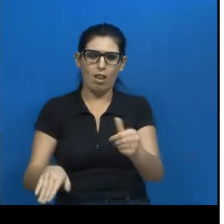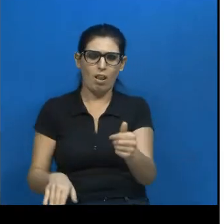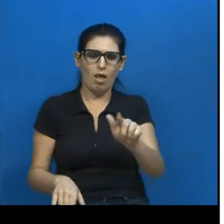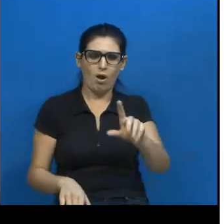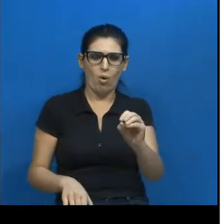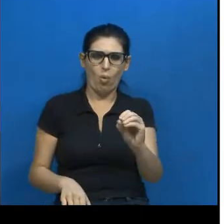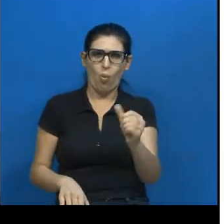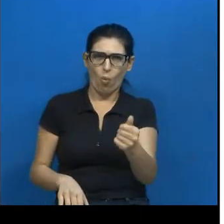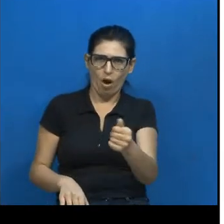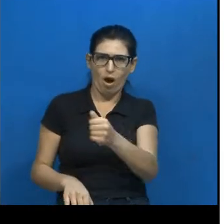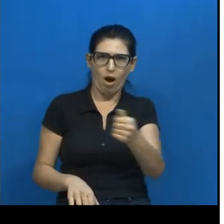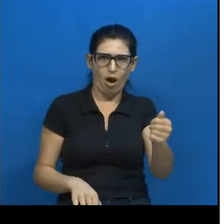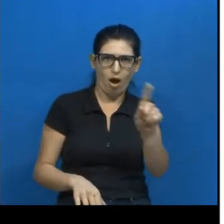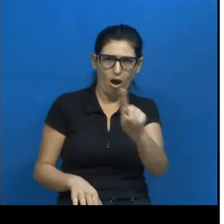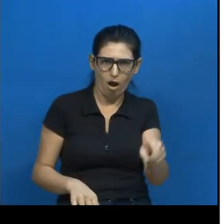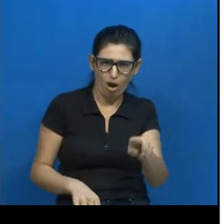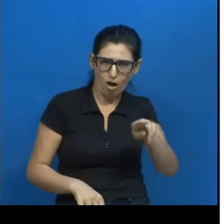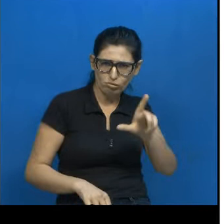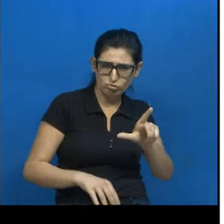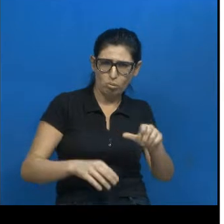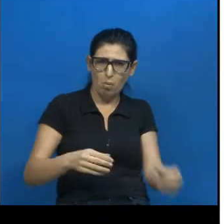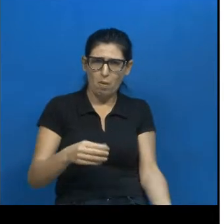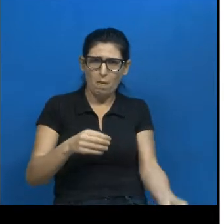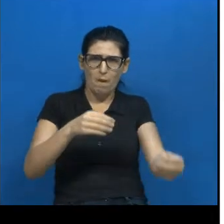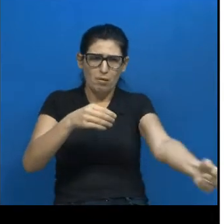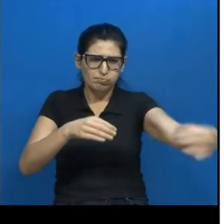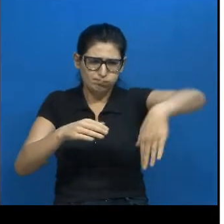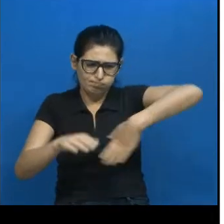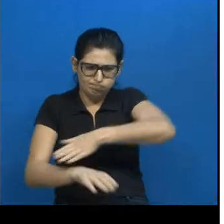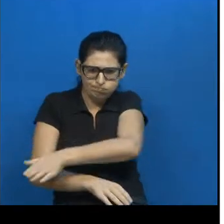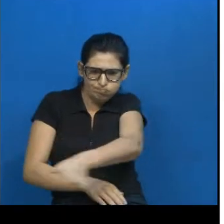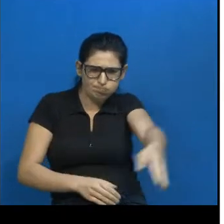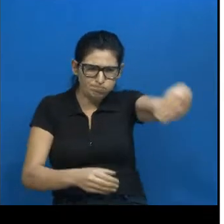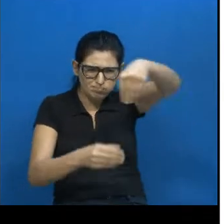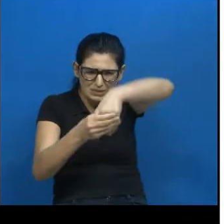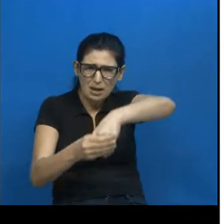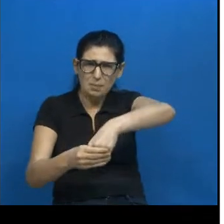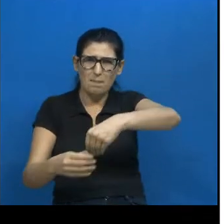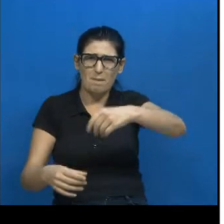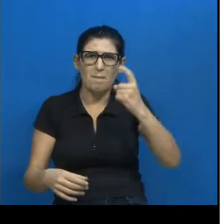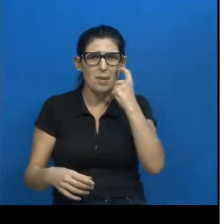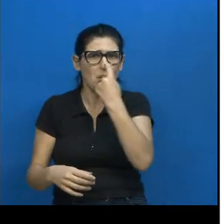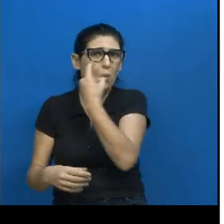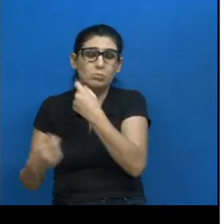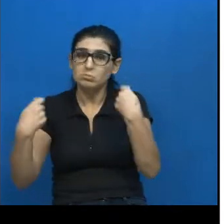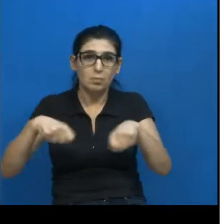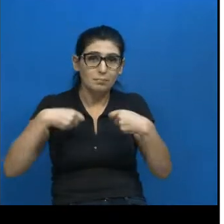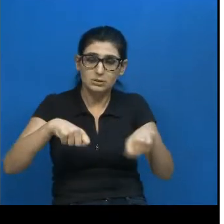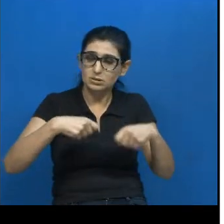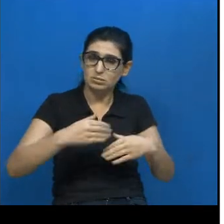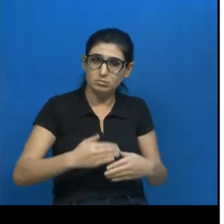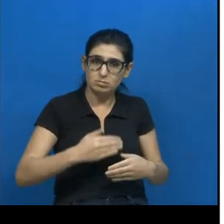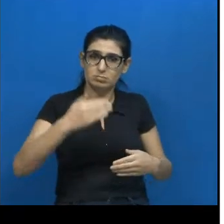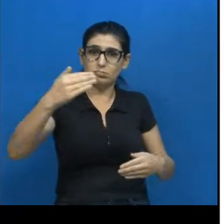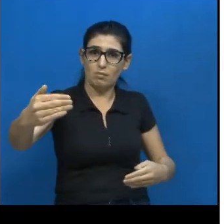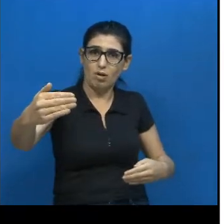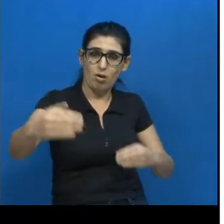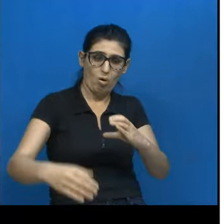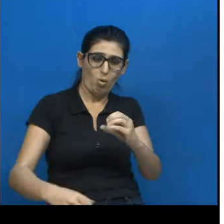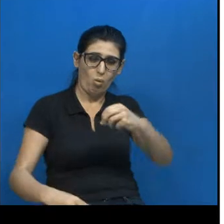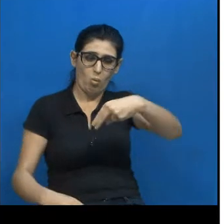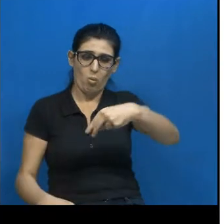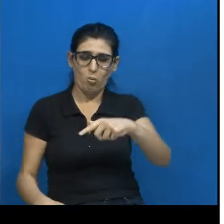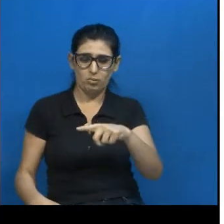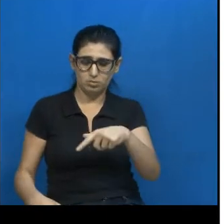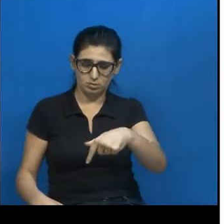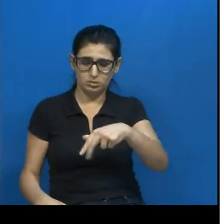aquelas voltas dentro do Meia Lua, ela passa no Conquista e vem direto para Bica do Boi e Jardim Santa Maria. E vem para o